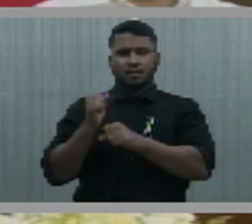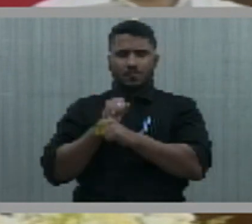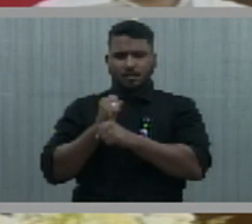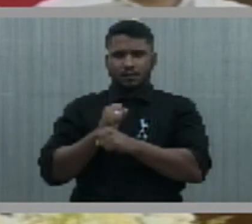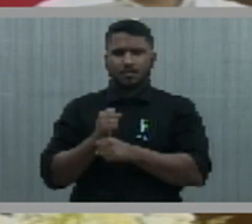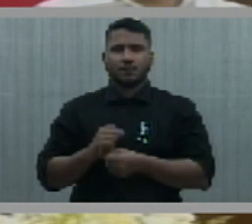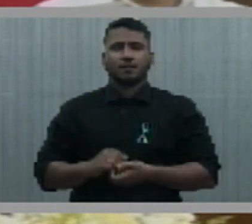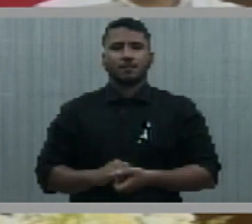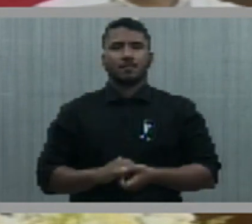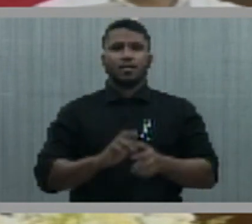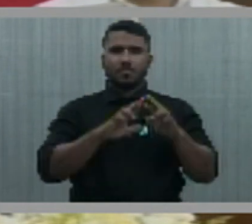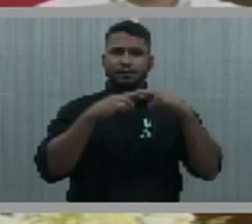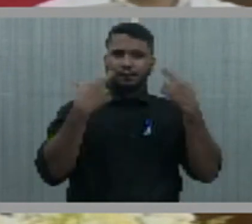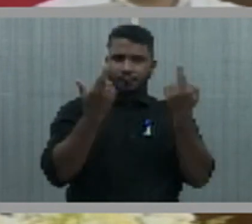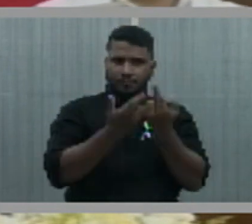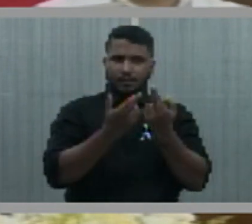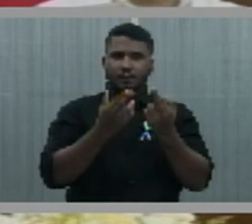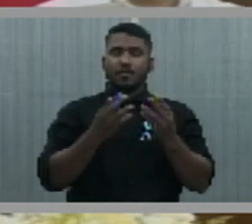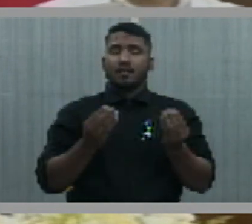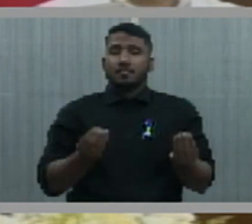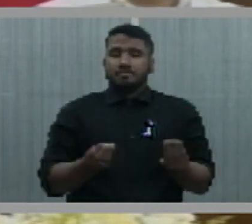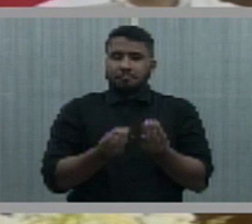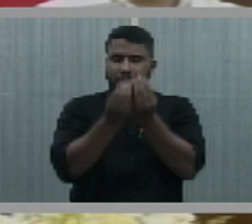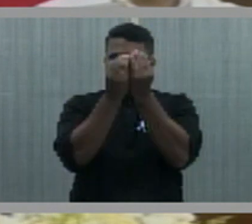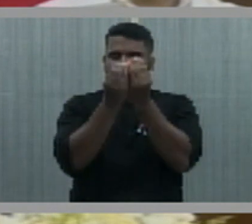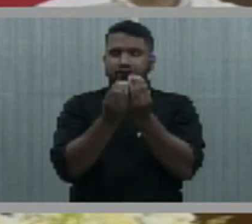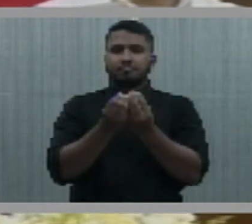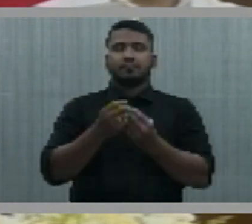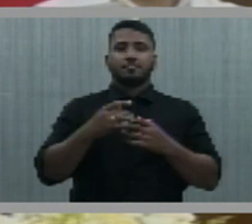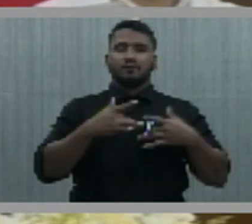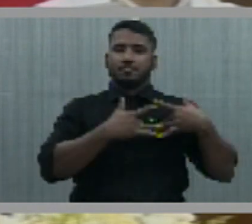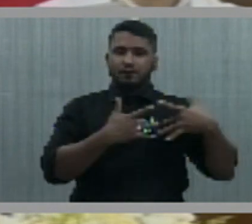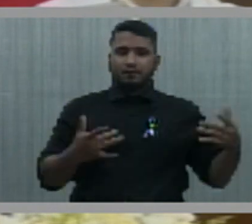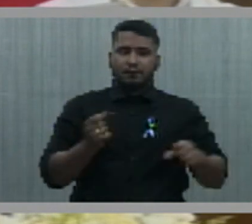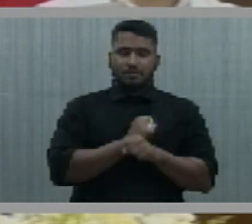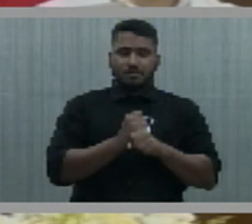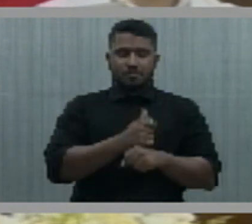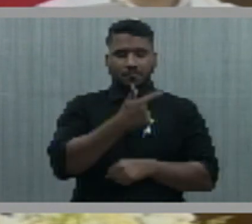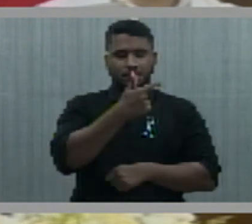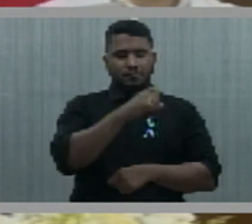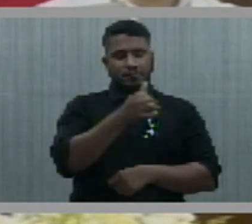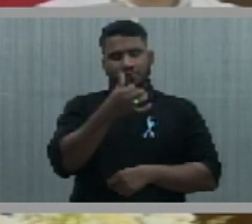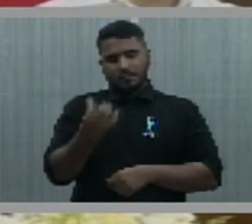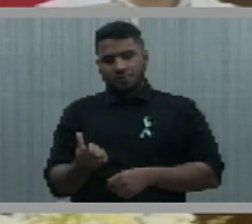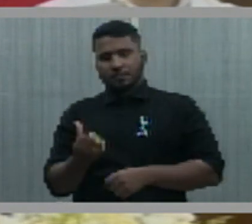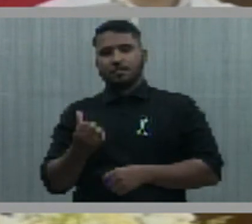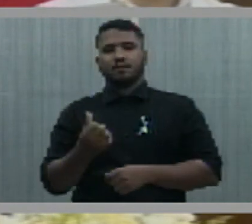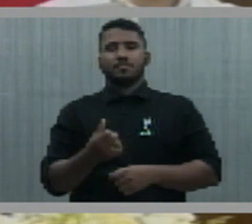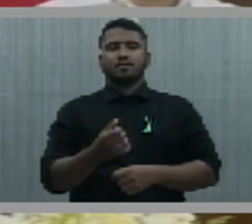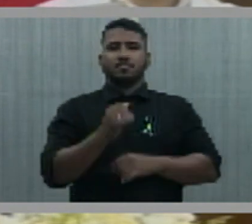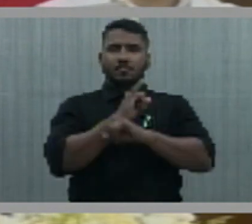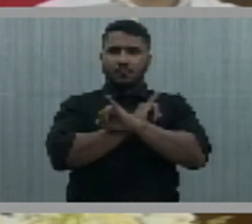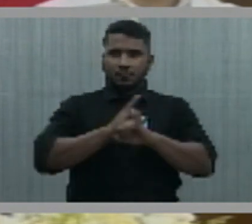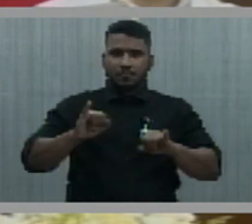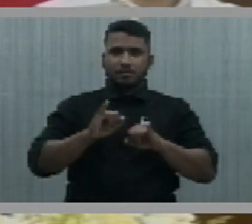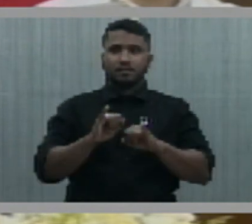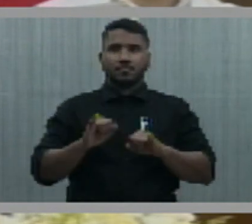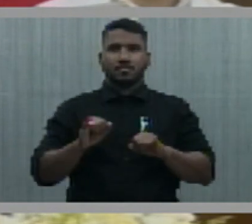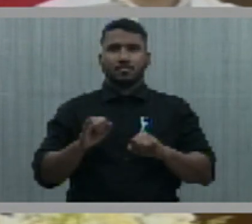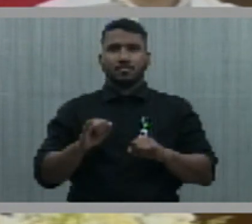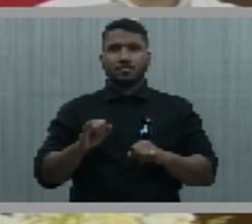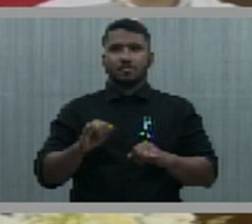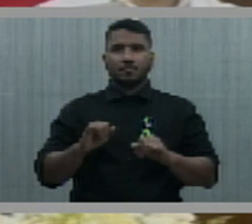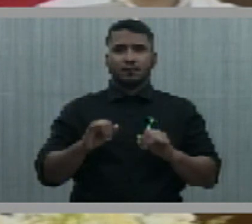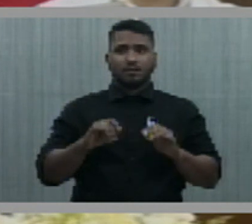3 Anos Santos, Ano Santo da Misericórdia 2016, onde foram declaradas santas